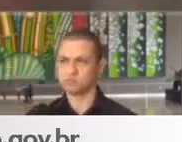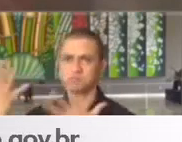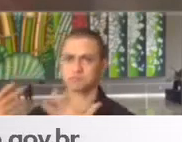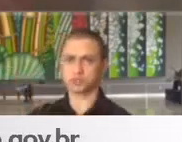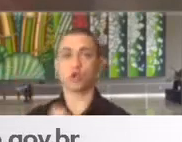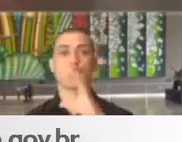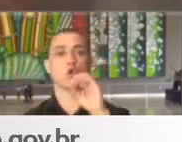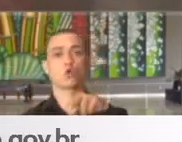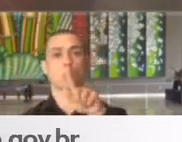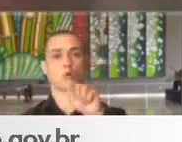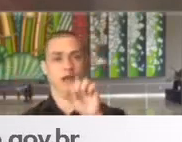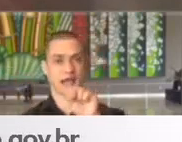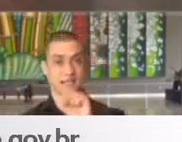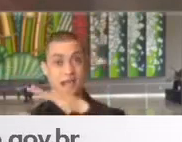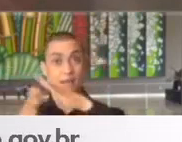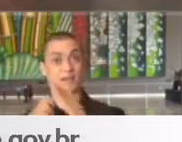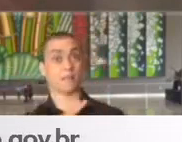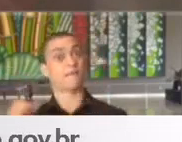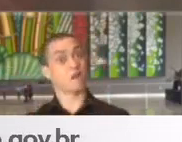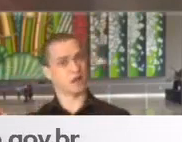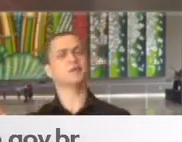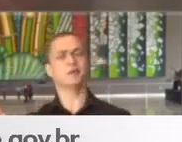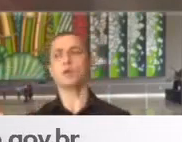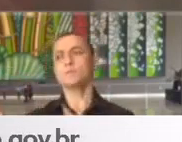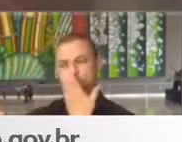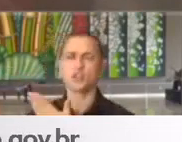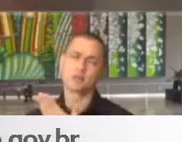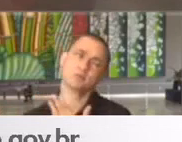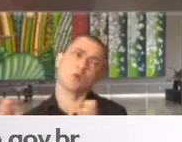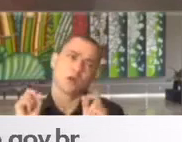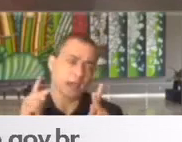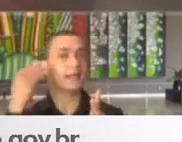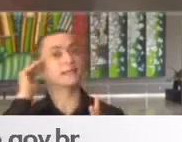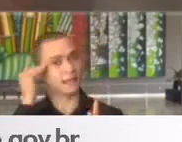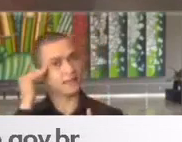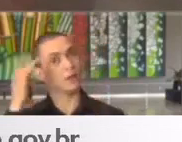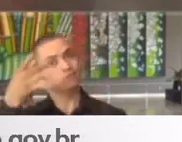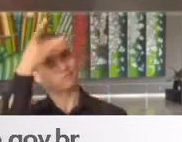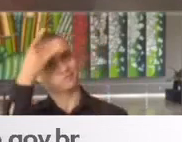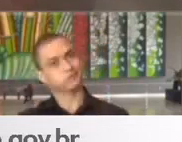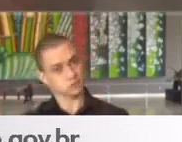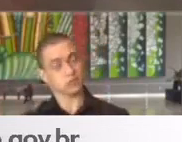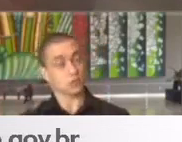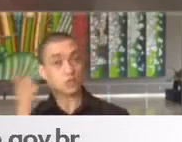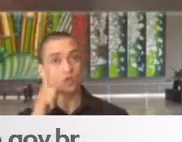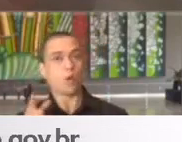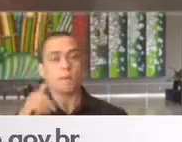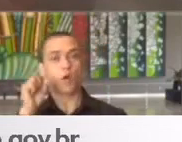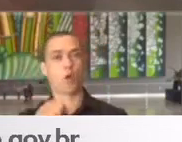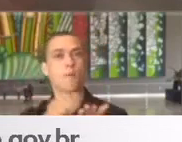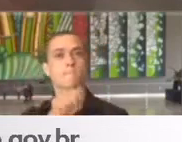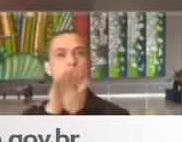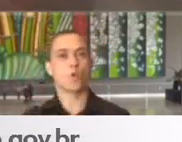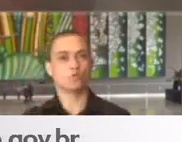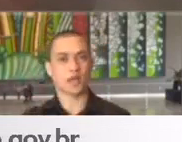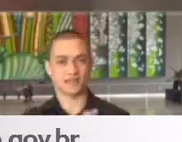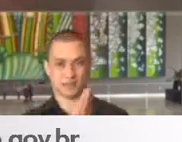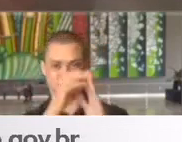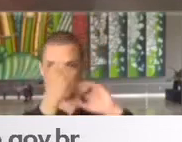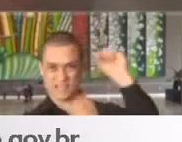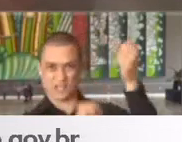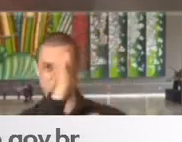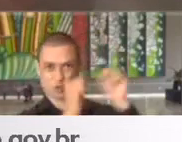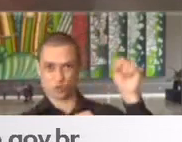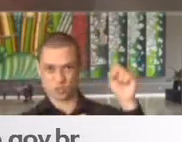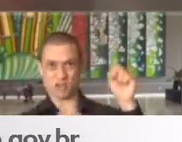Comgás. A Comgás é uma empresa privada, foi solidária e compreendeu a importância deste momento, suspendendo multas para indústrias que não consumirem o